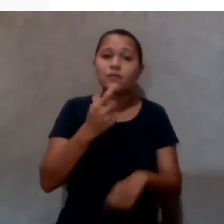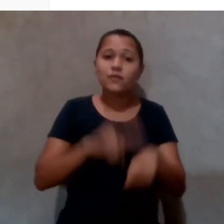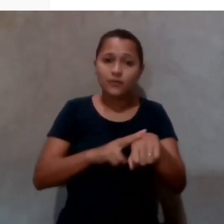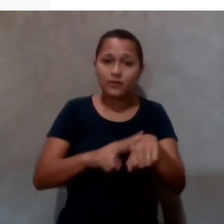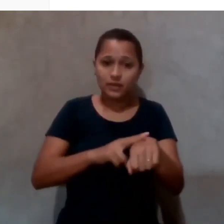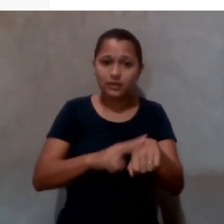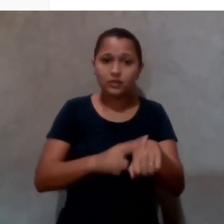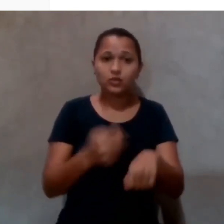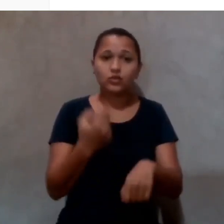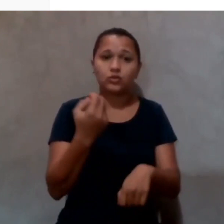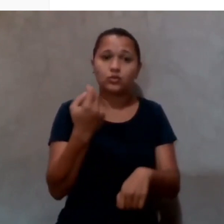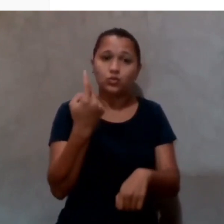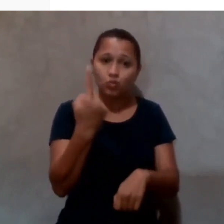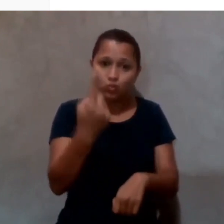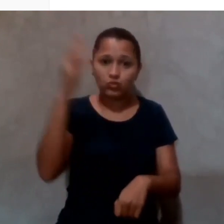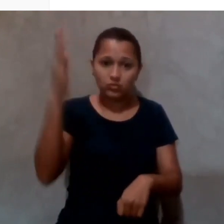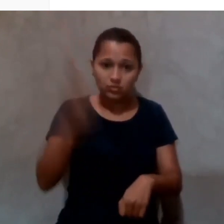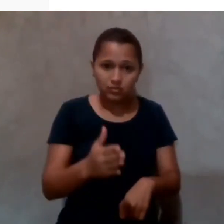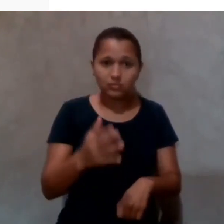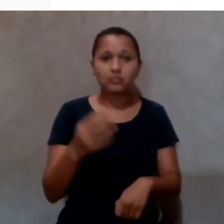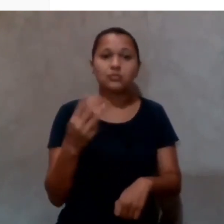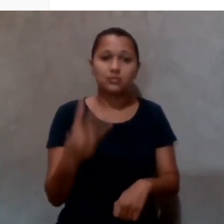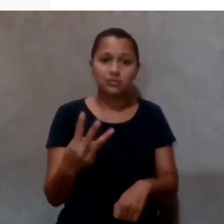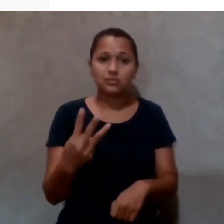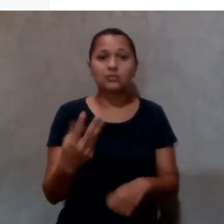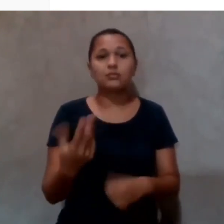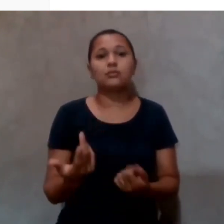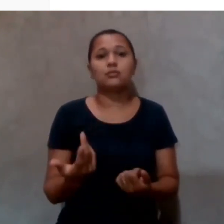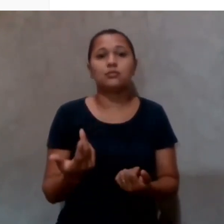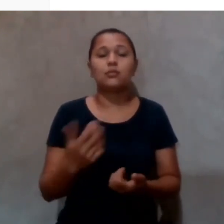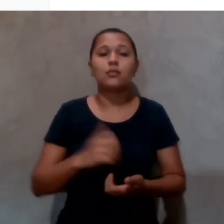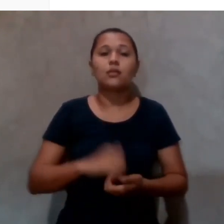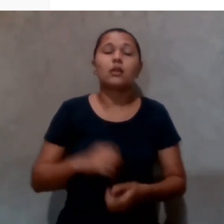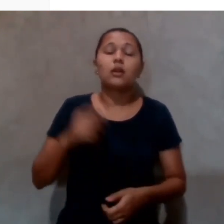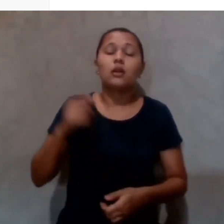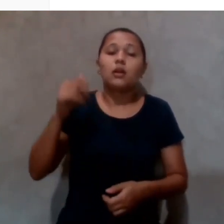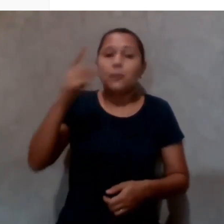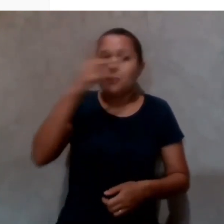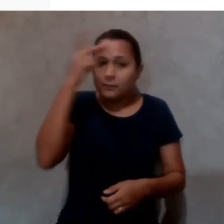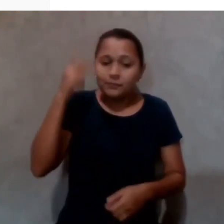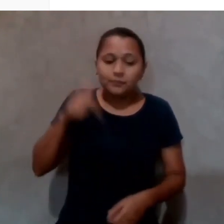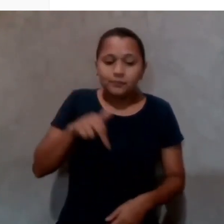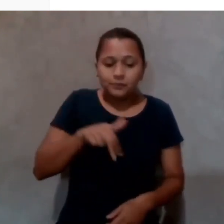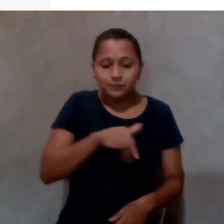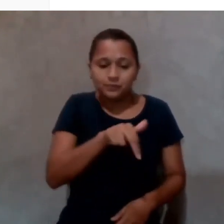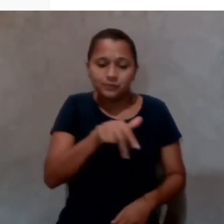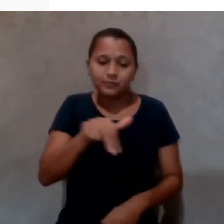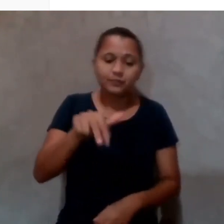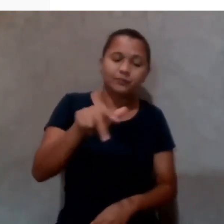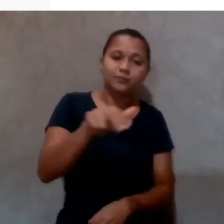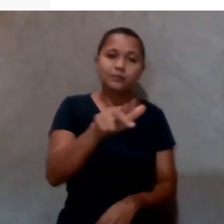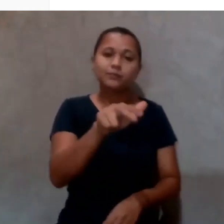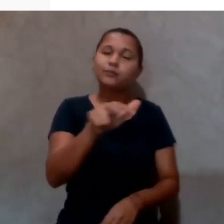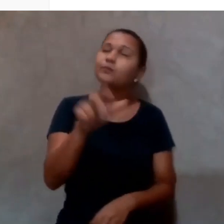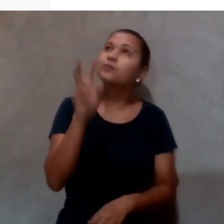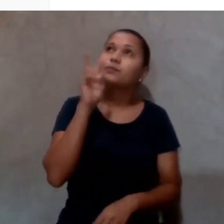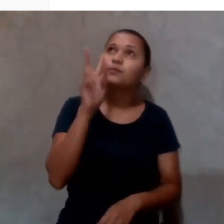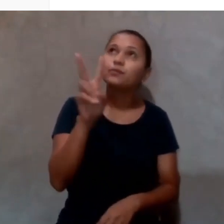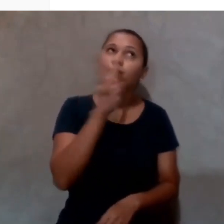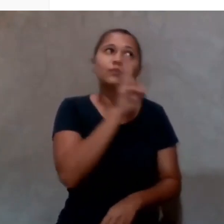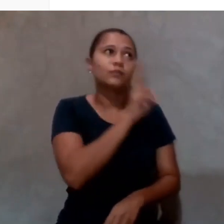essa avenida durante o período de pane, observando a cor da luz de cada um desses semáforos.